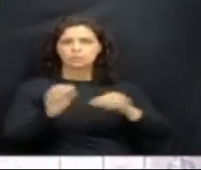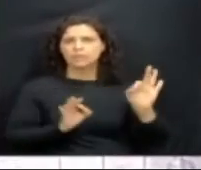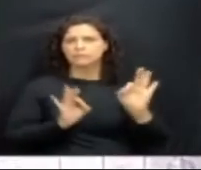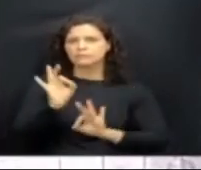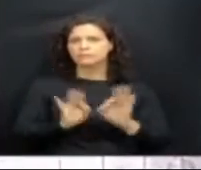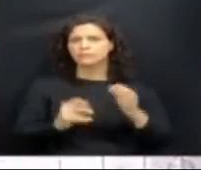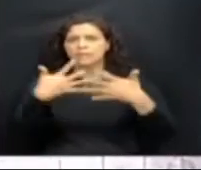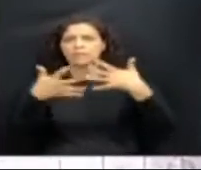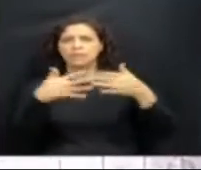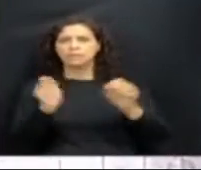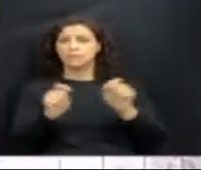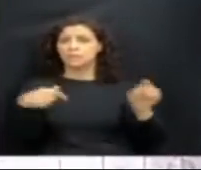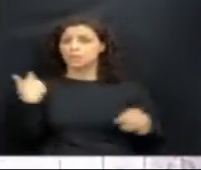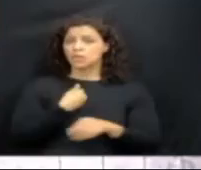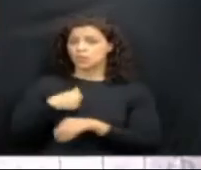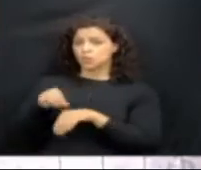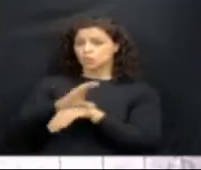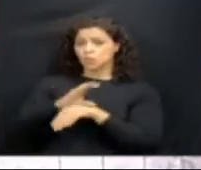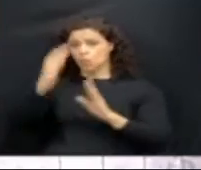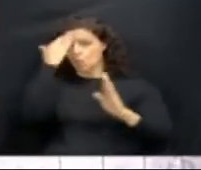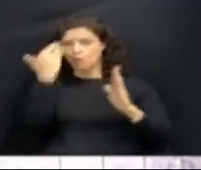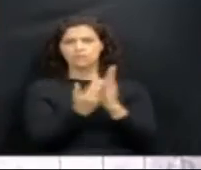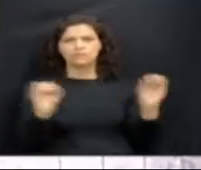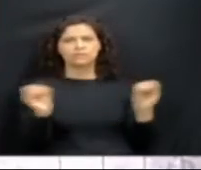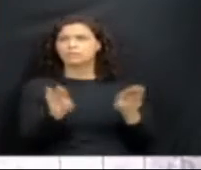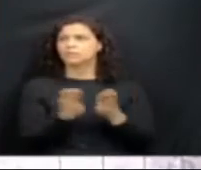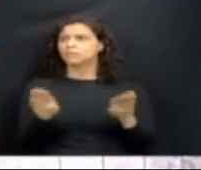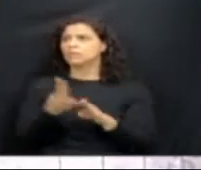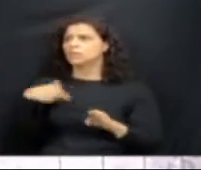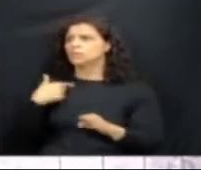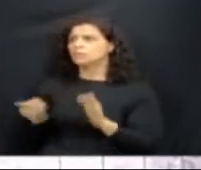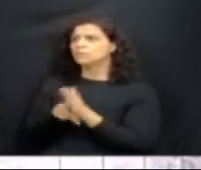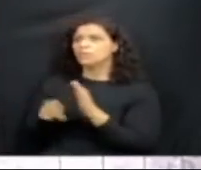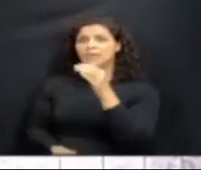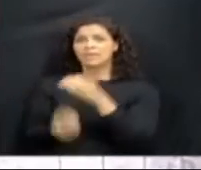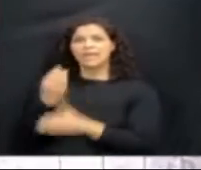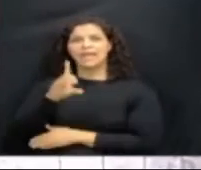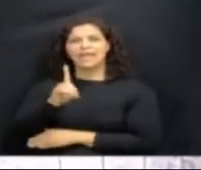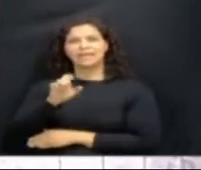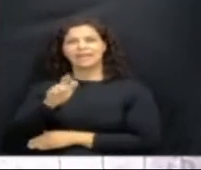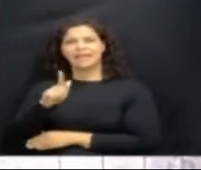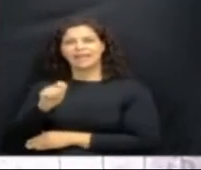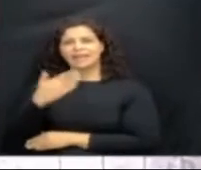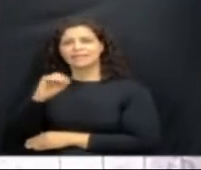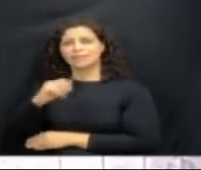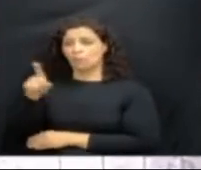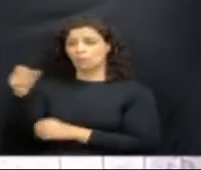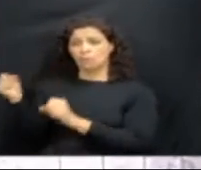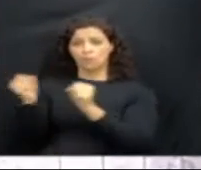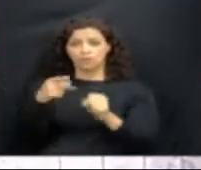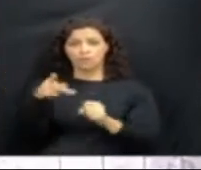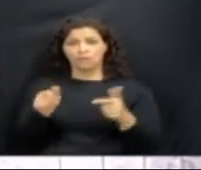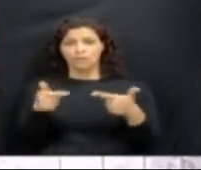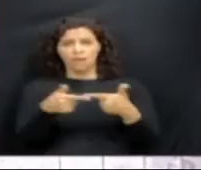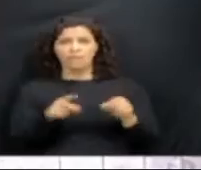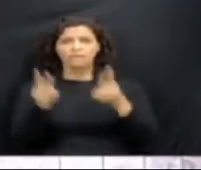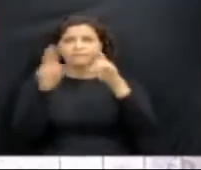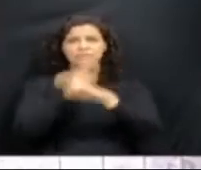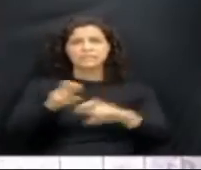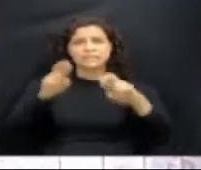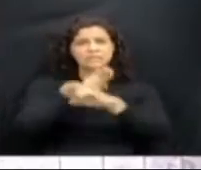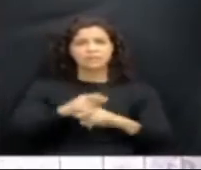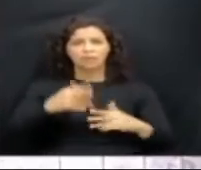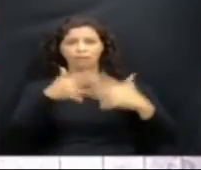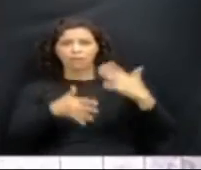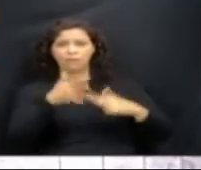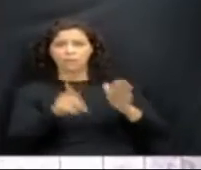de transparência. Mas é inconstitucional criar na delegação instrumentos que dê poder para essa casa fiscalizar